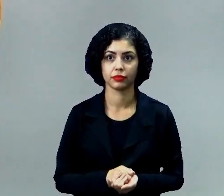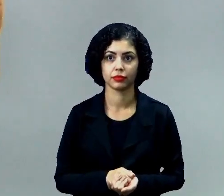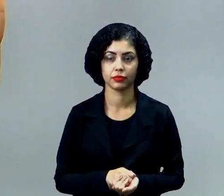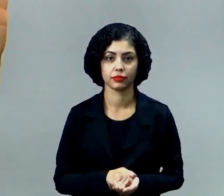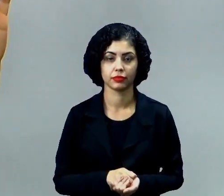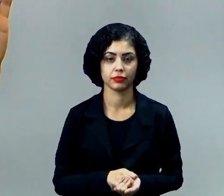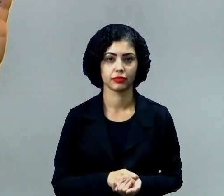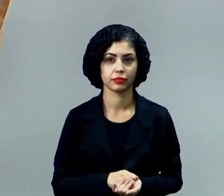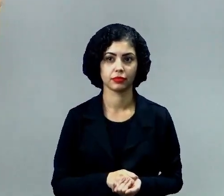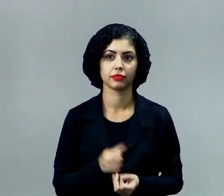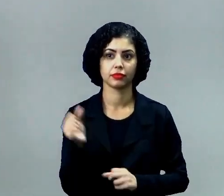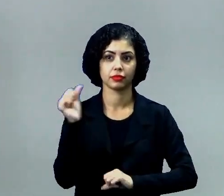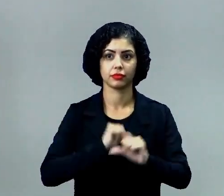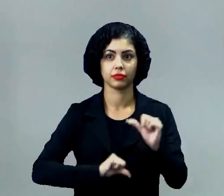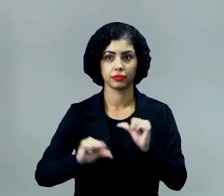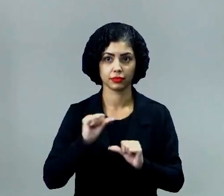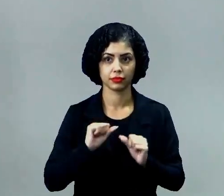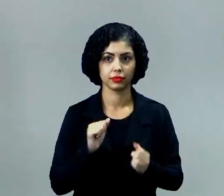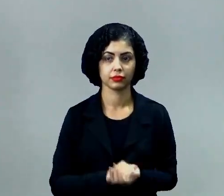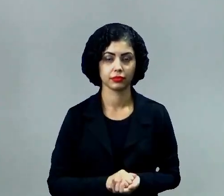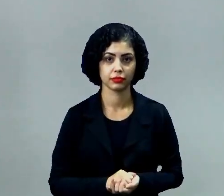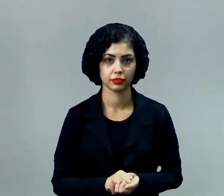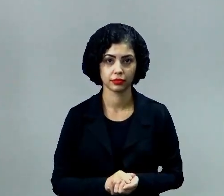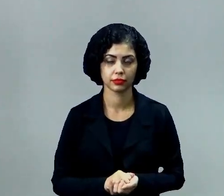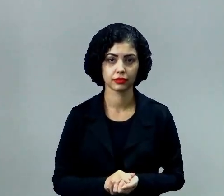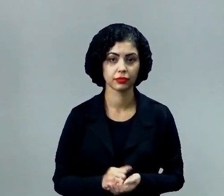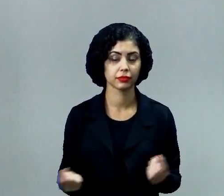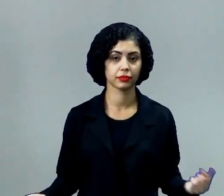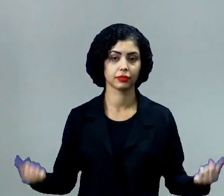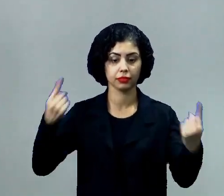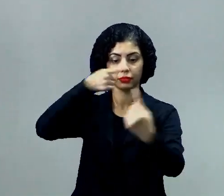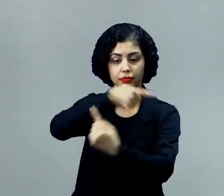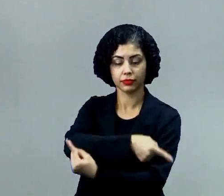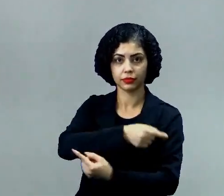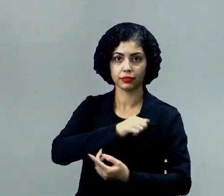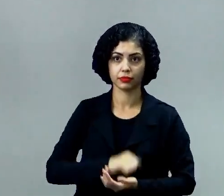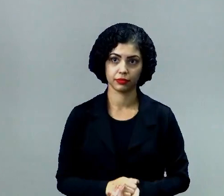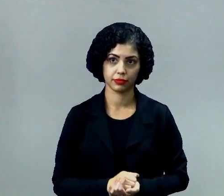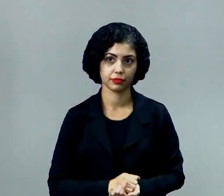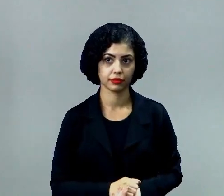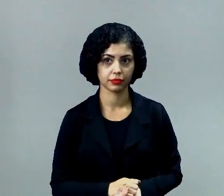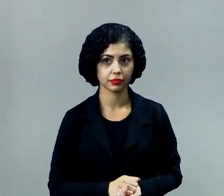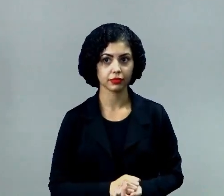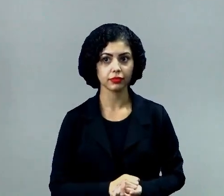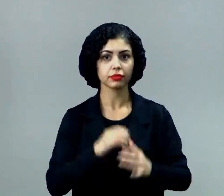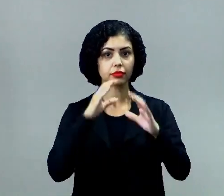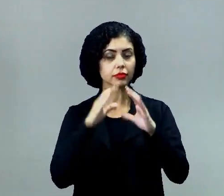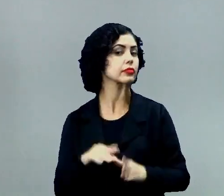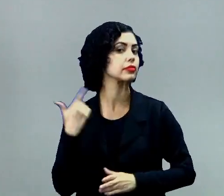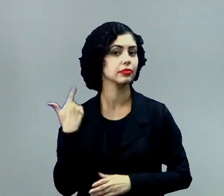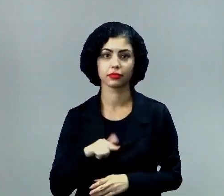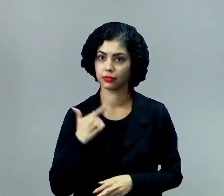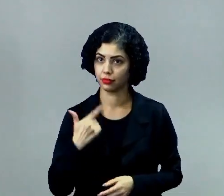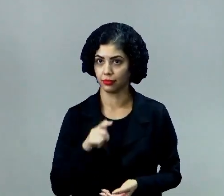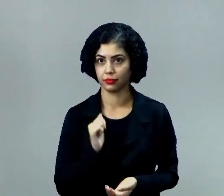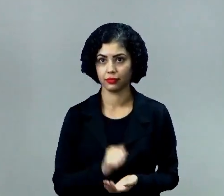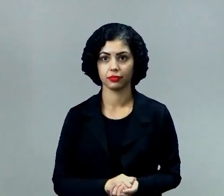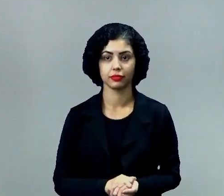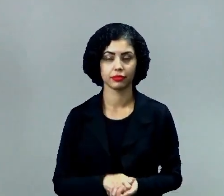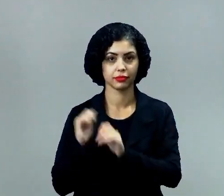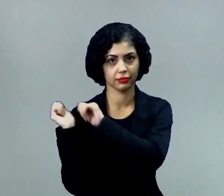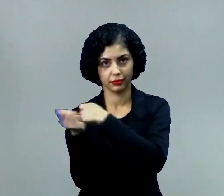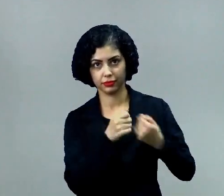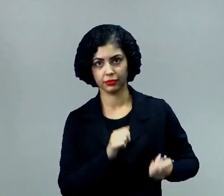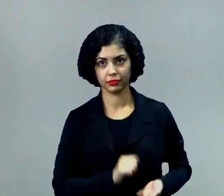licença bets, a gente pode trocar, eu vou pro taco e saio do arremesso. Lá no bairro da minha irmã, não é quando alguém